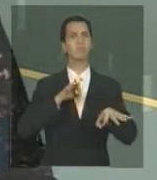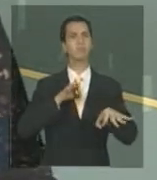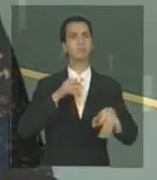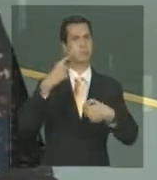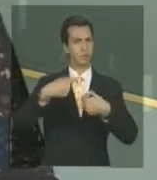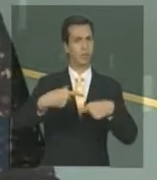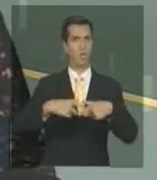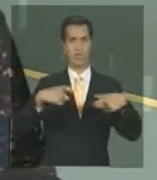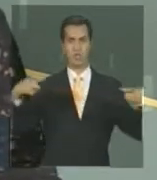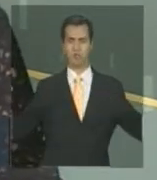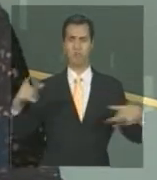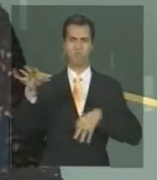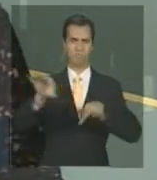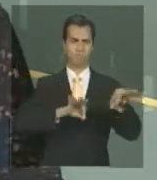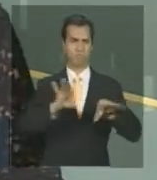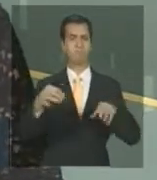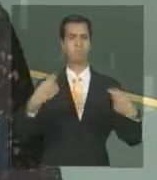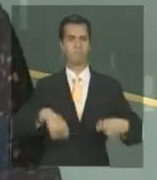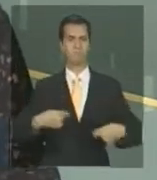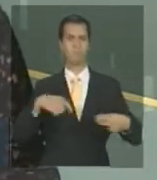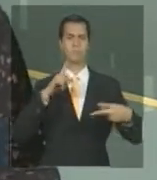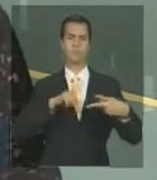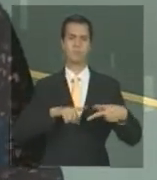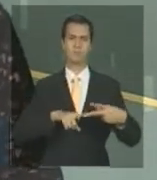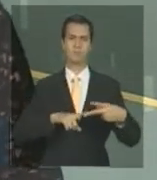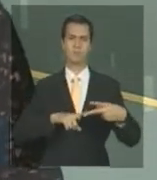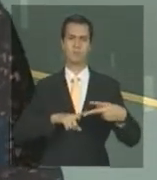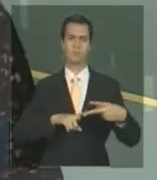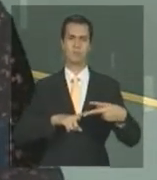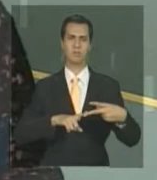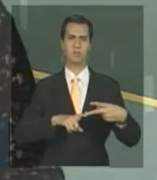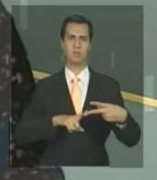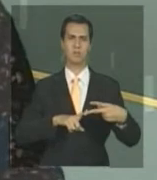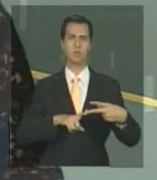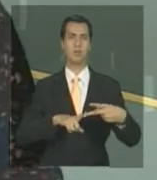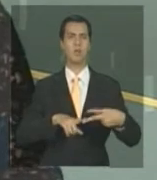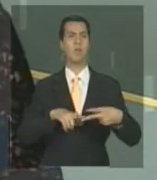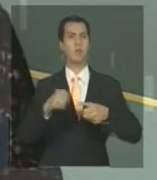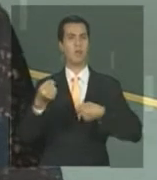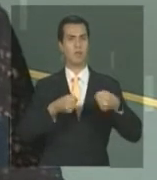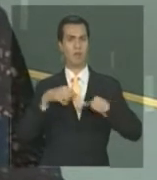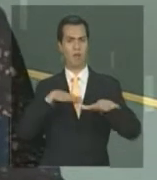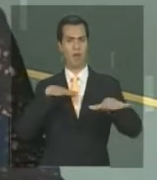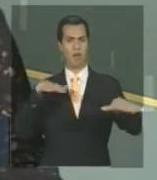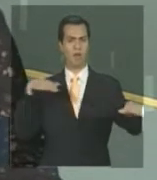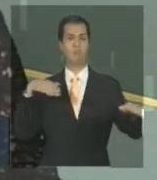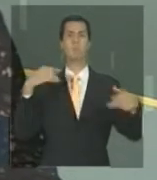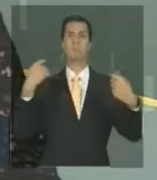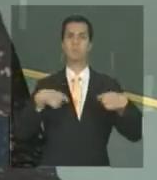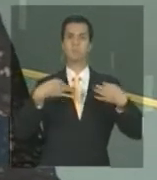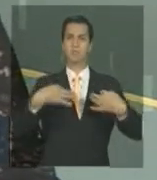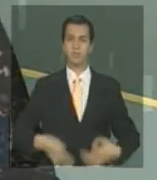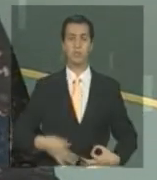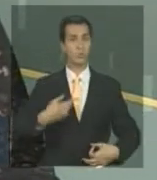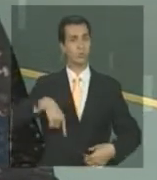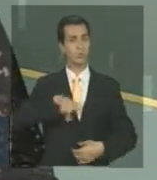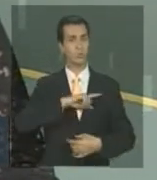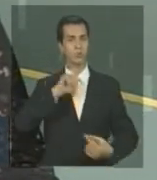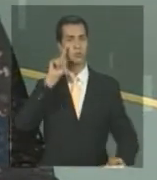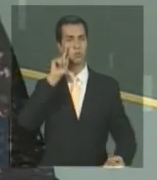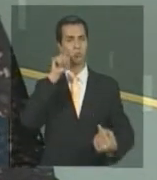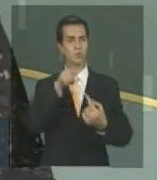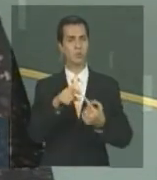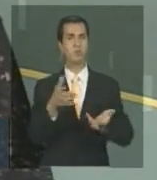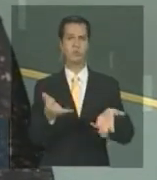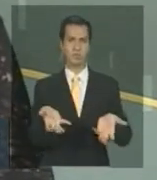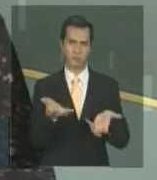cidades. Um tratamento humano no trânsito. Estão entre as metas que buscamos de